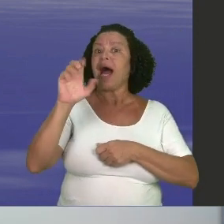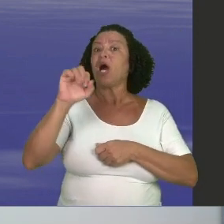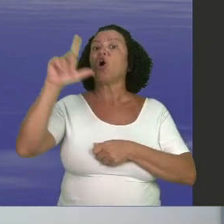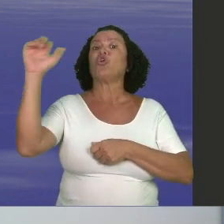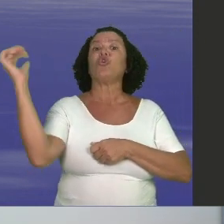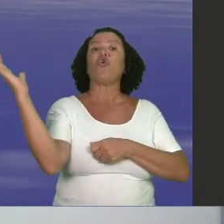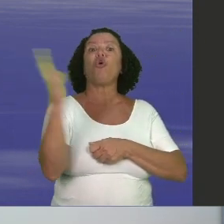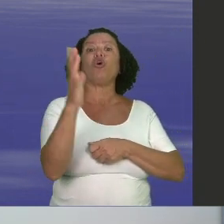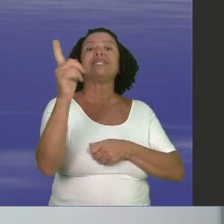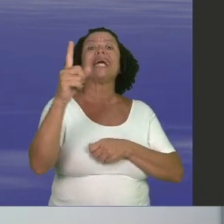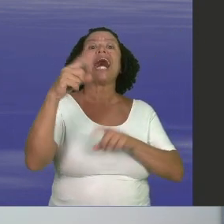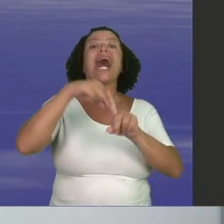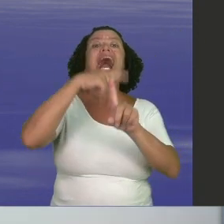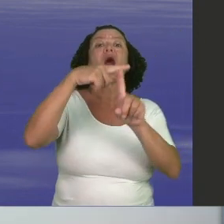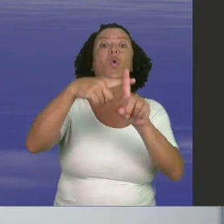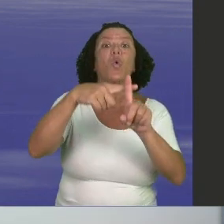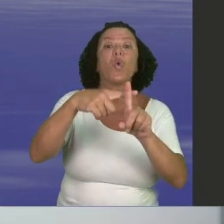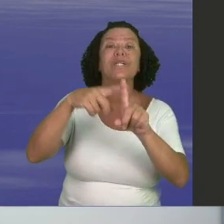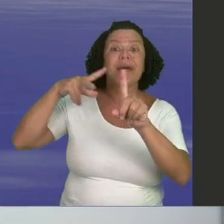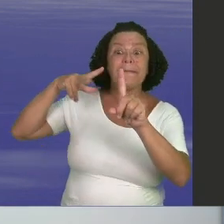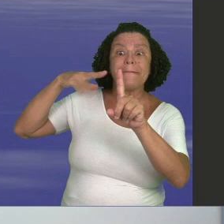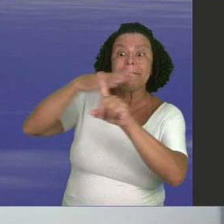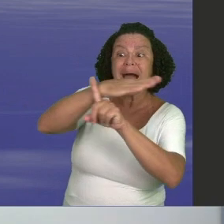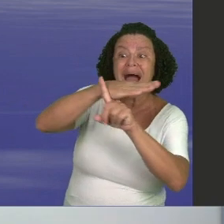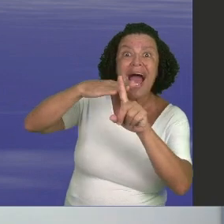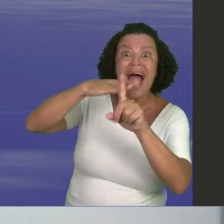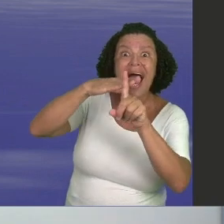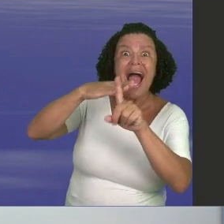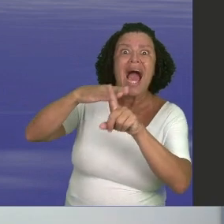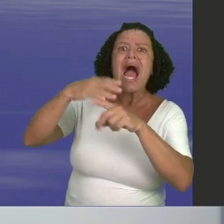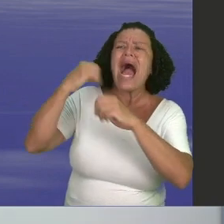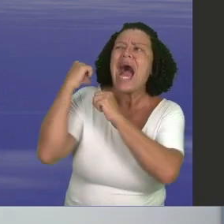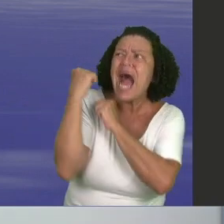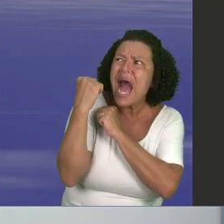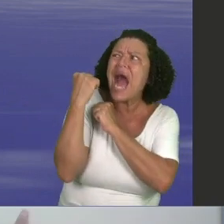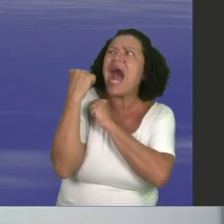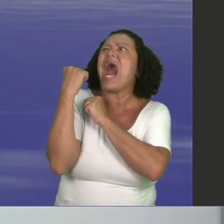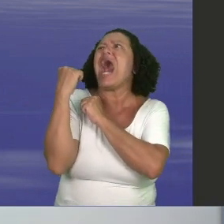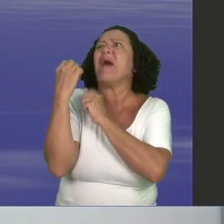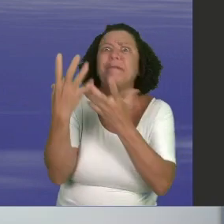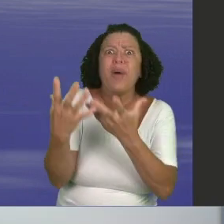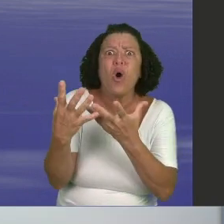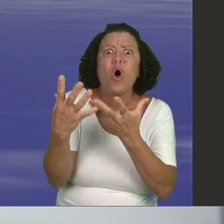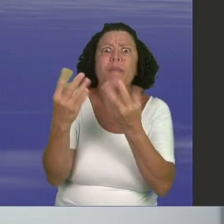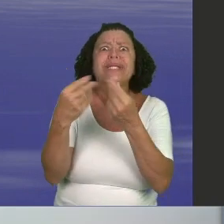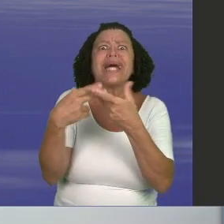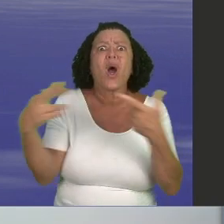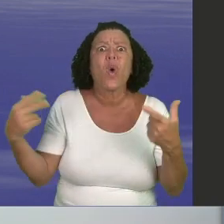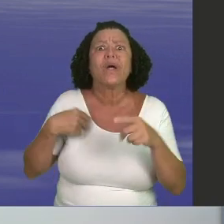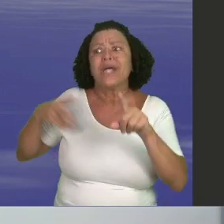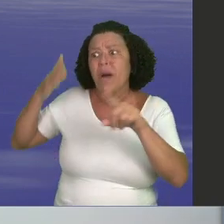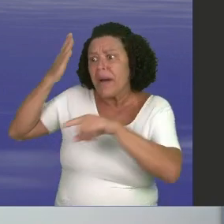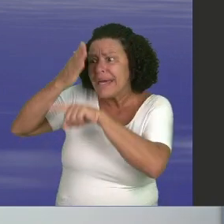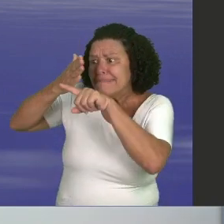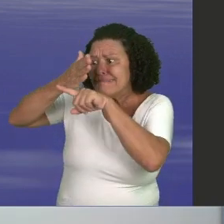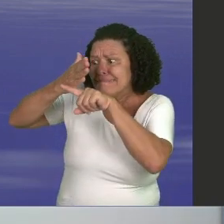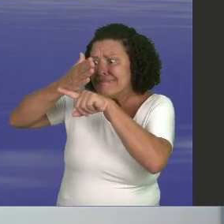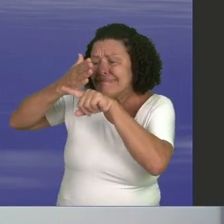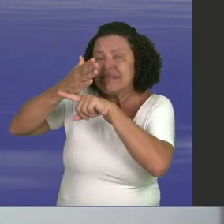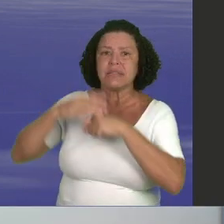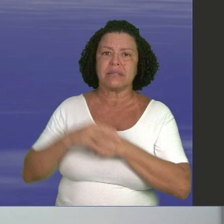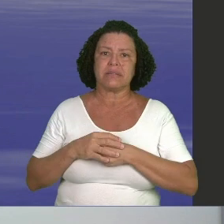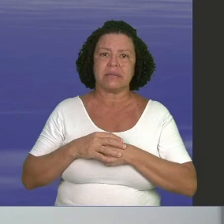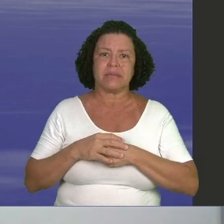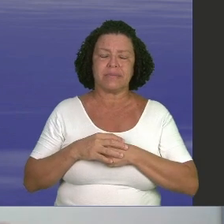cruz, e aquela cruz pesada que eu carreguei durante tantos problemas na minha vida que eu tive que levar isso para